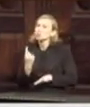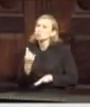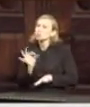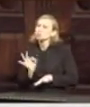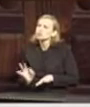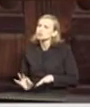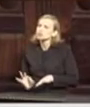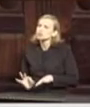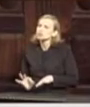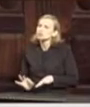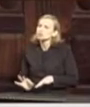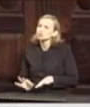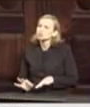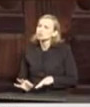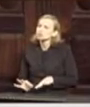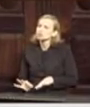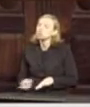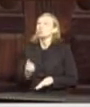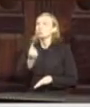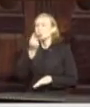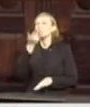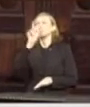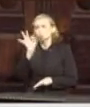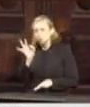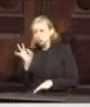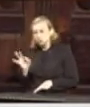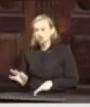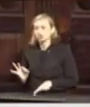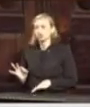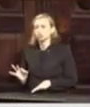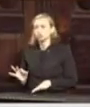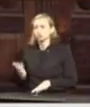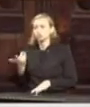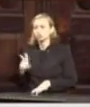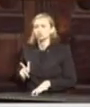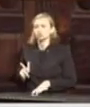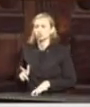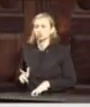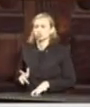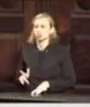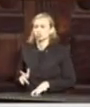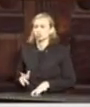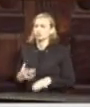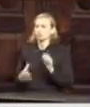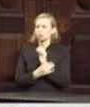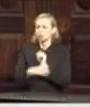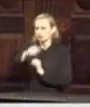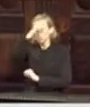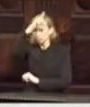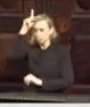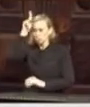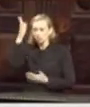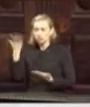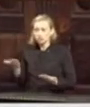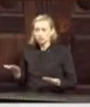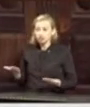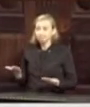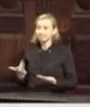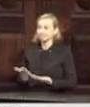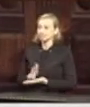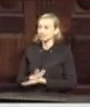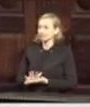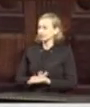1%. Quero repetir esse número. 1% do orçamento da segurança pública. Não é